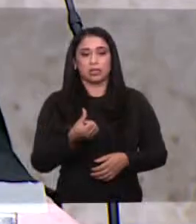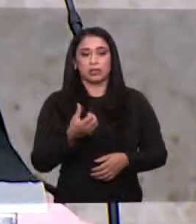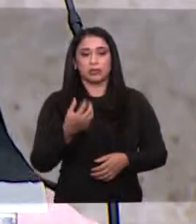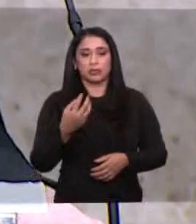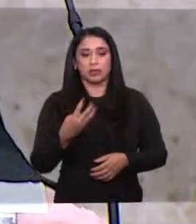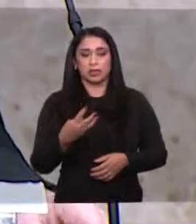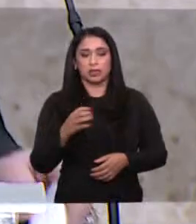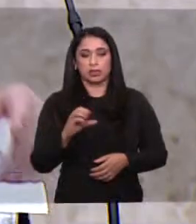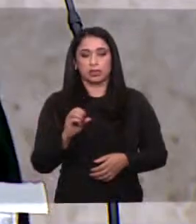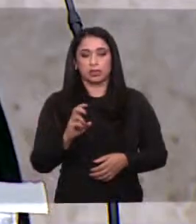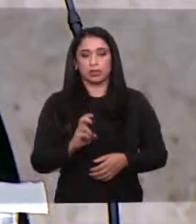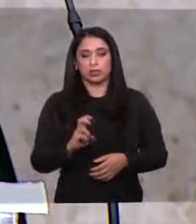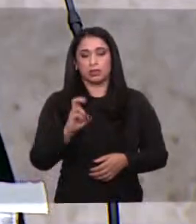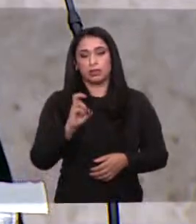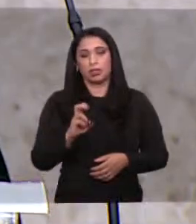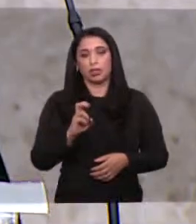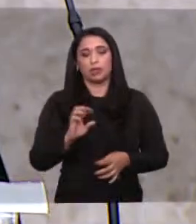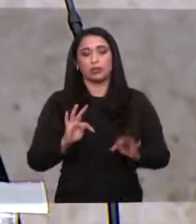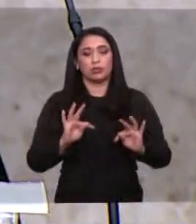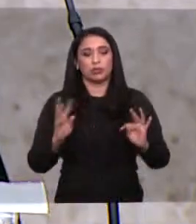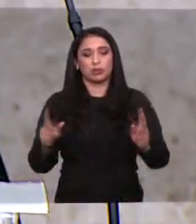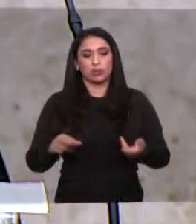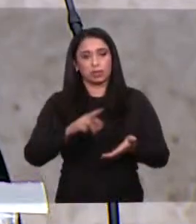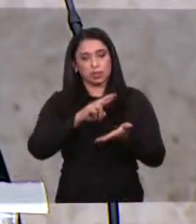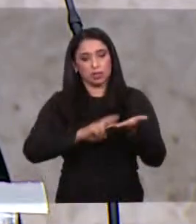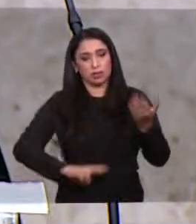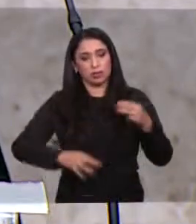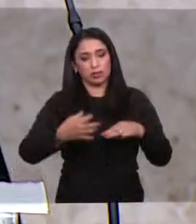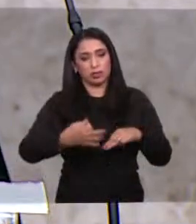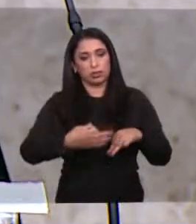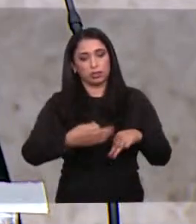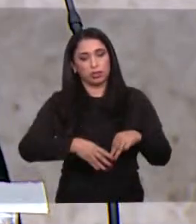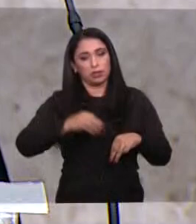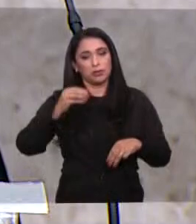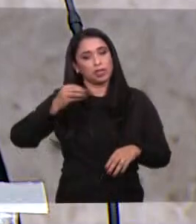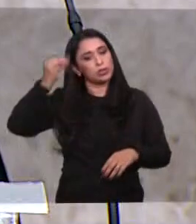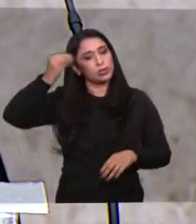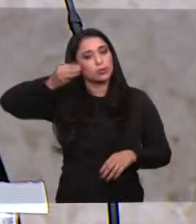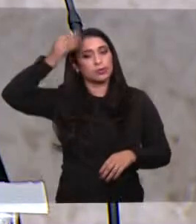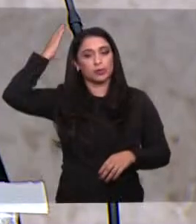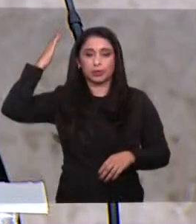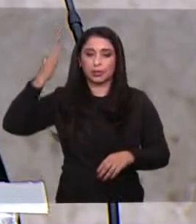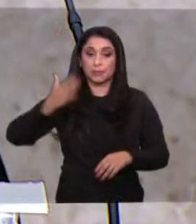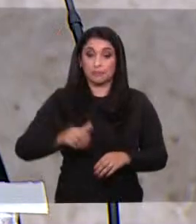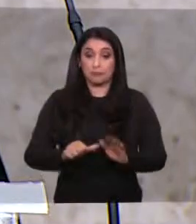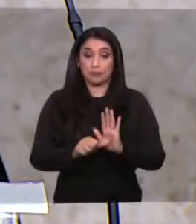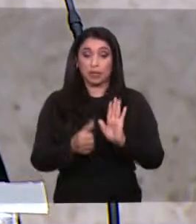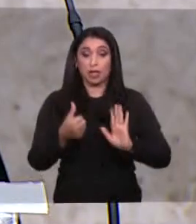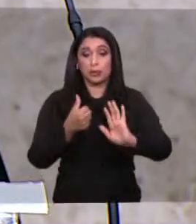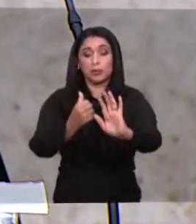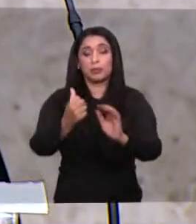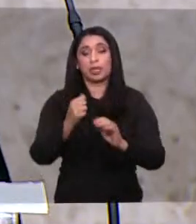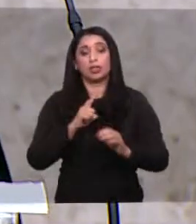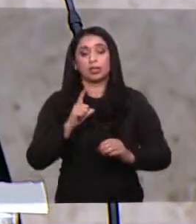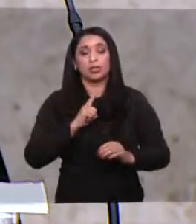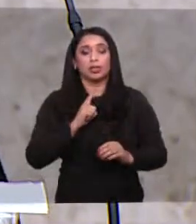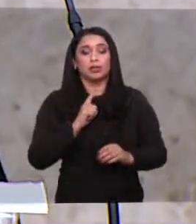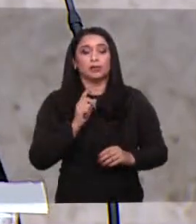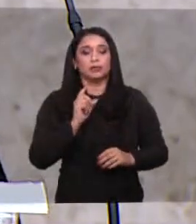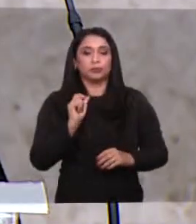6.305, todas sob a relatoria do ministro Luiz Fux, a primeira tendo